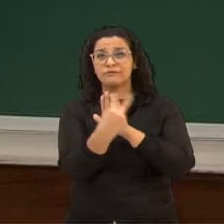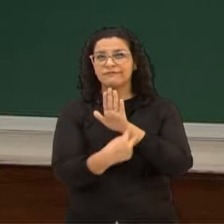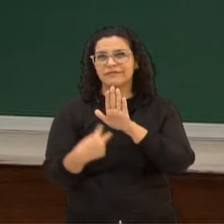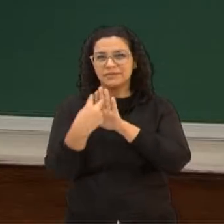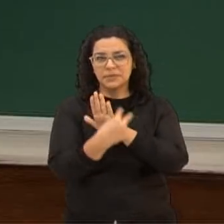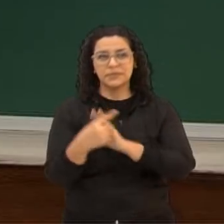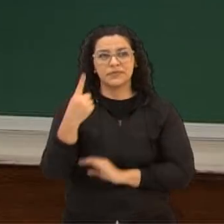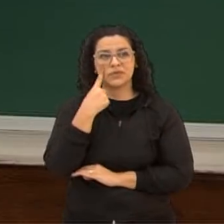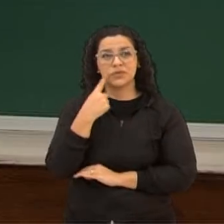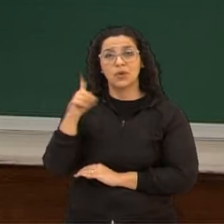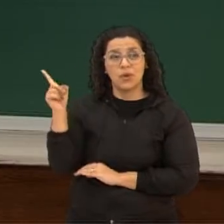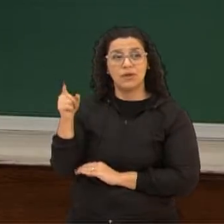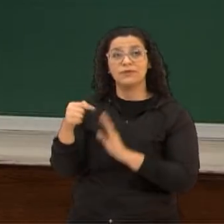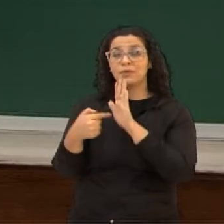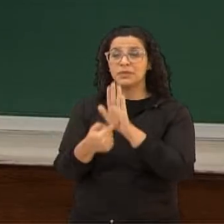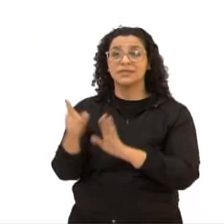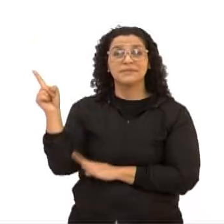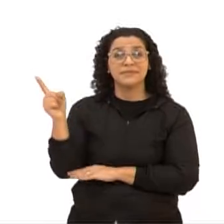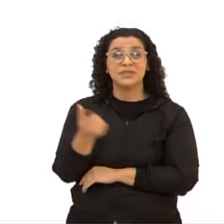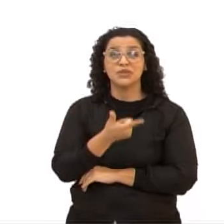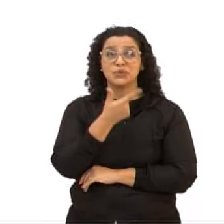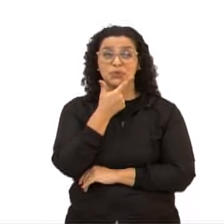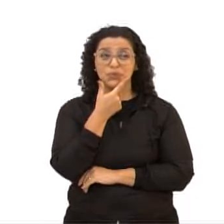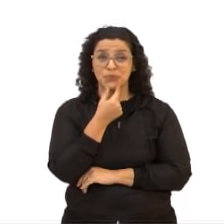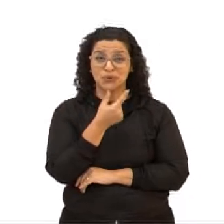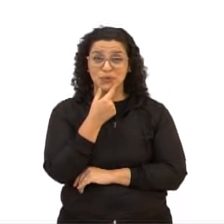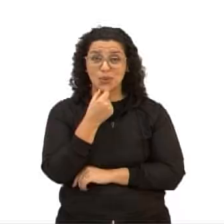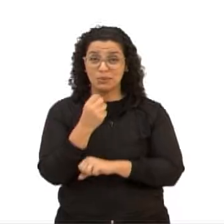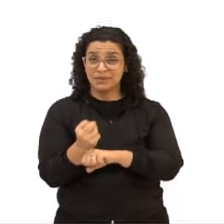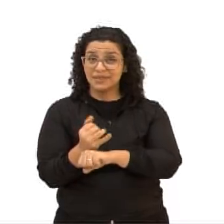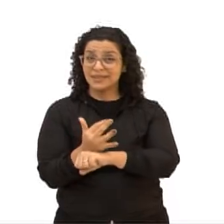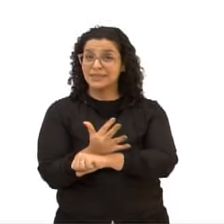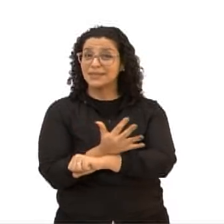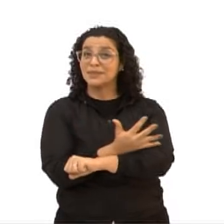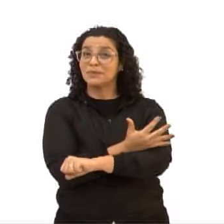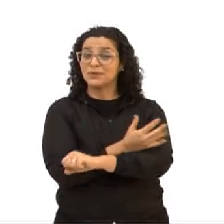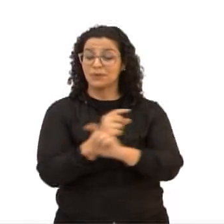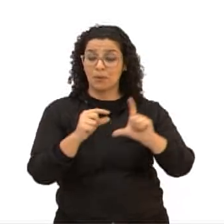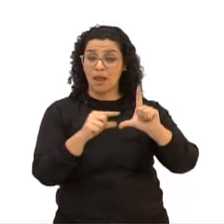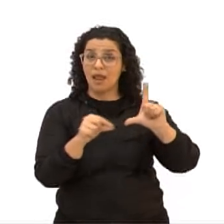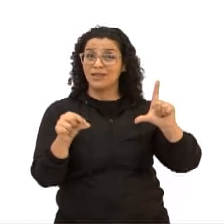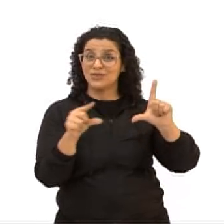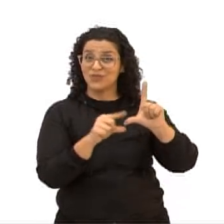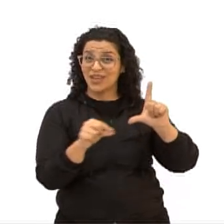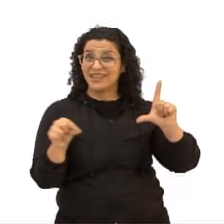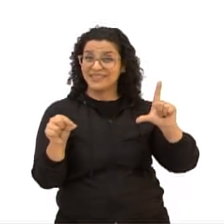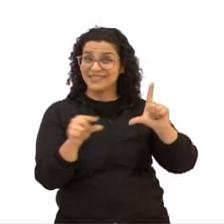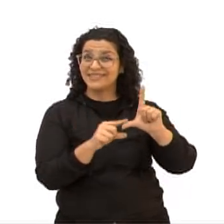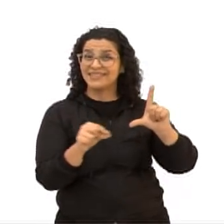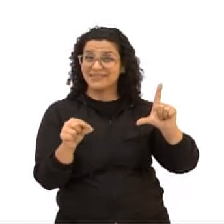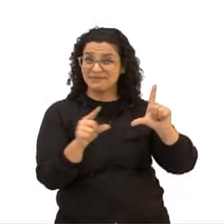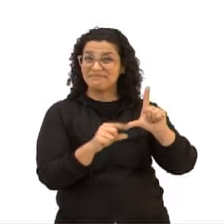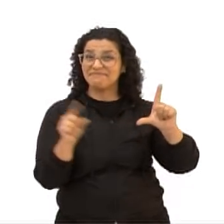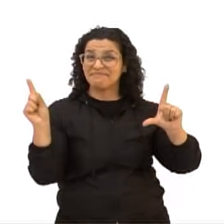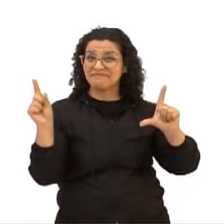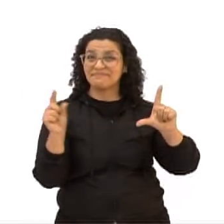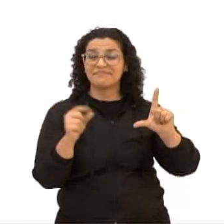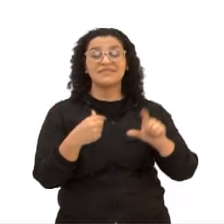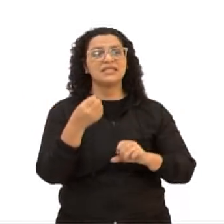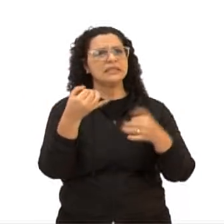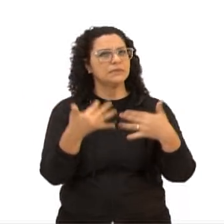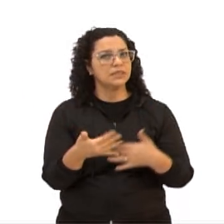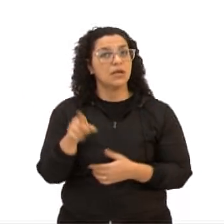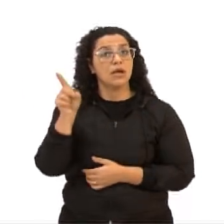imagem. Aí, eu trazendo aqui para vocês, aí eu coloco, então, uma legenda. Aí a legenda agora vai fazer o quê? Olha